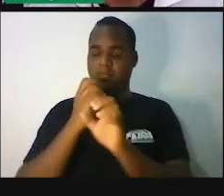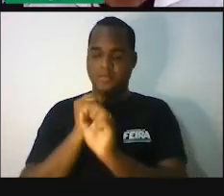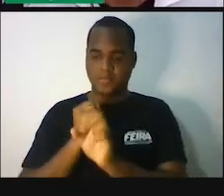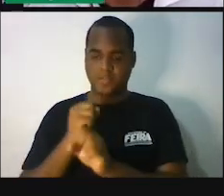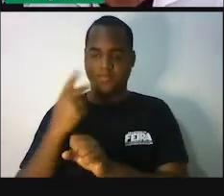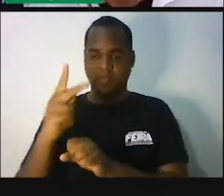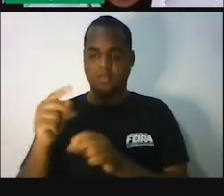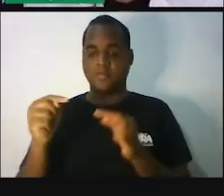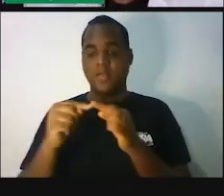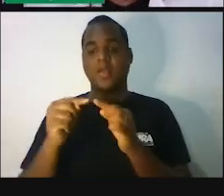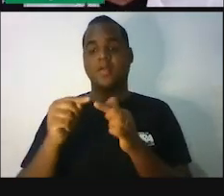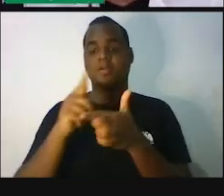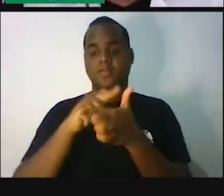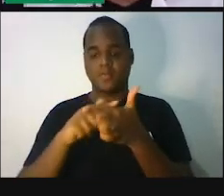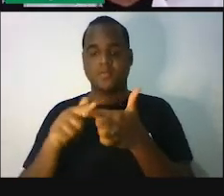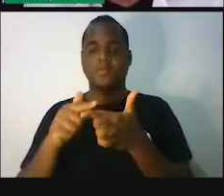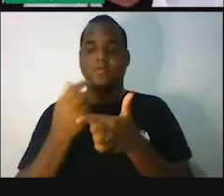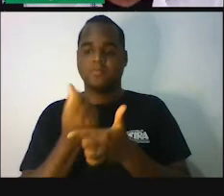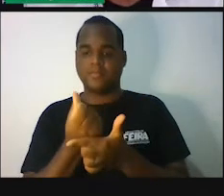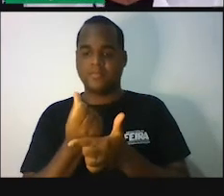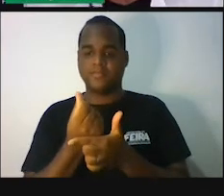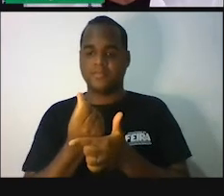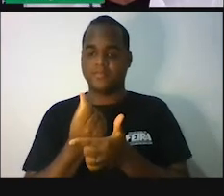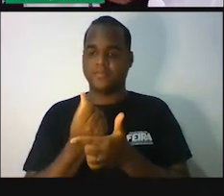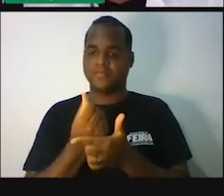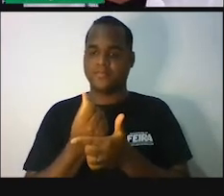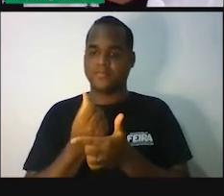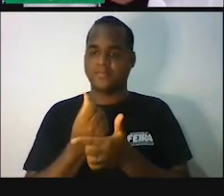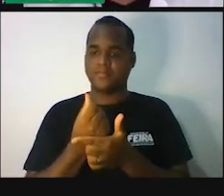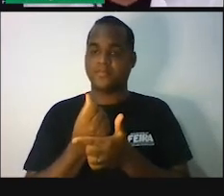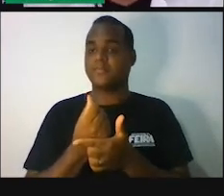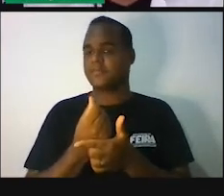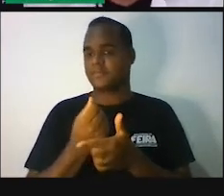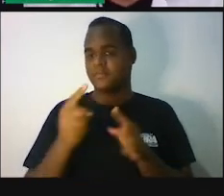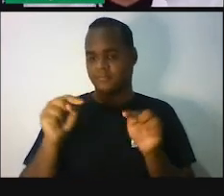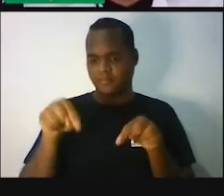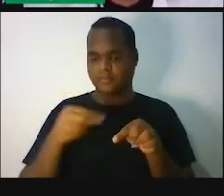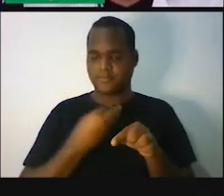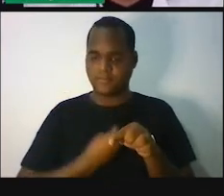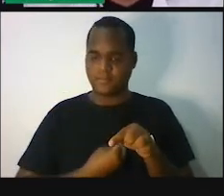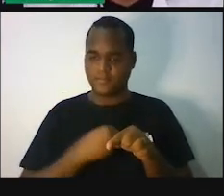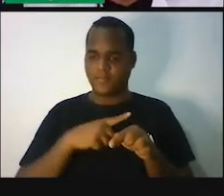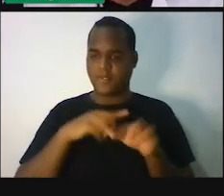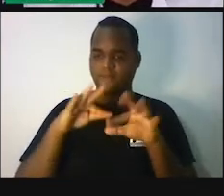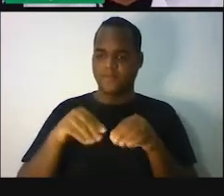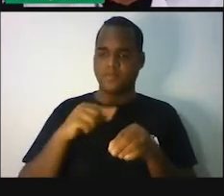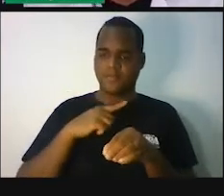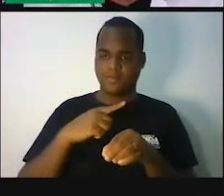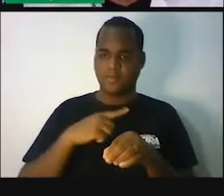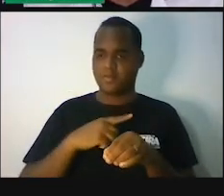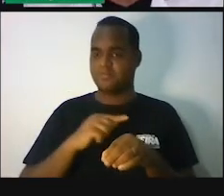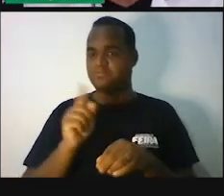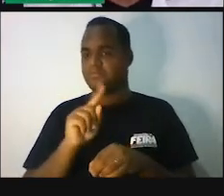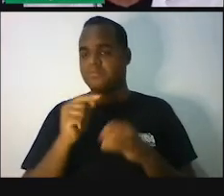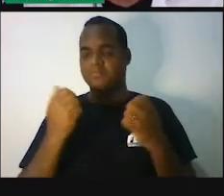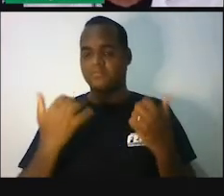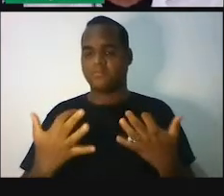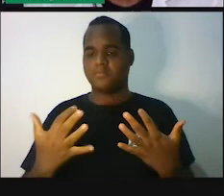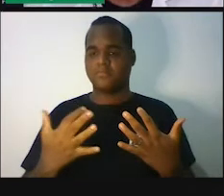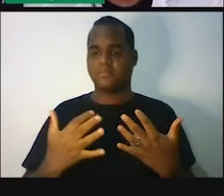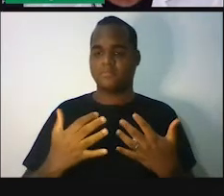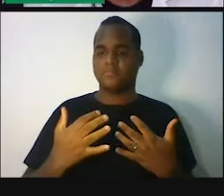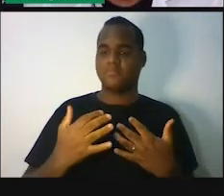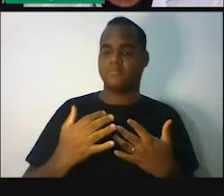por 6. Só que ele só viveu até aí? Não. Depois ele viveu mais